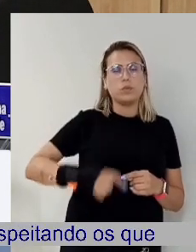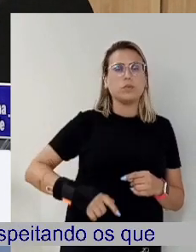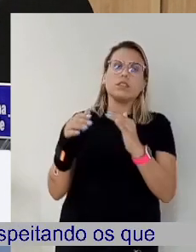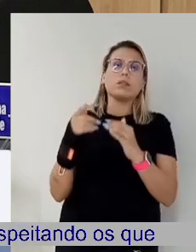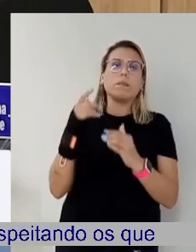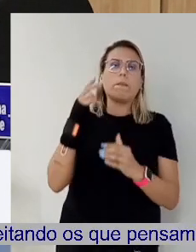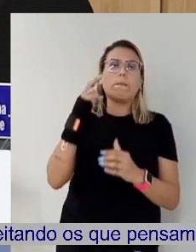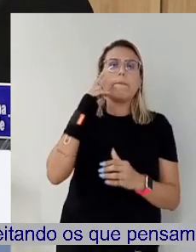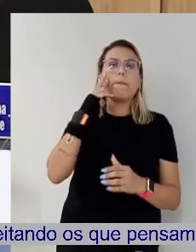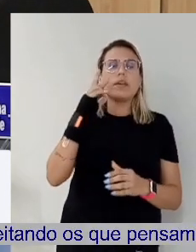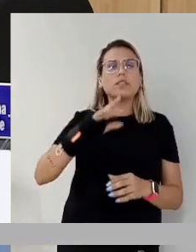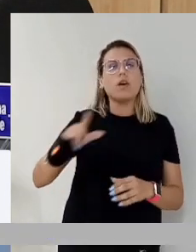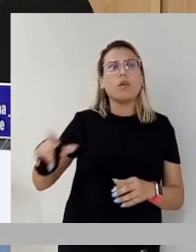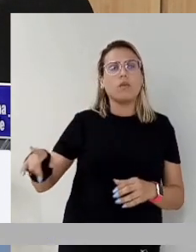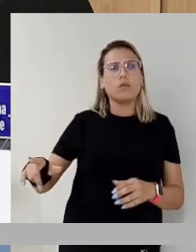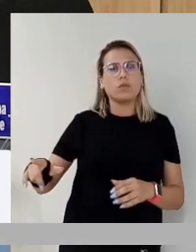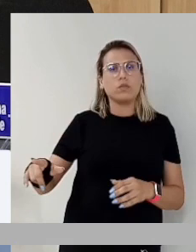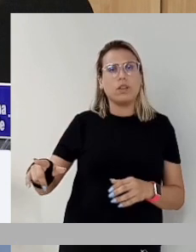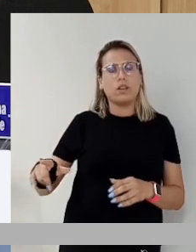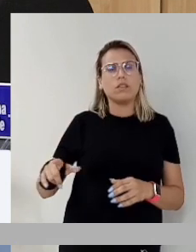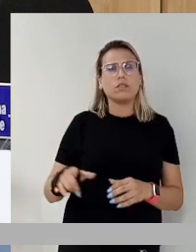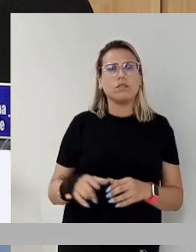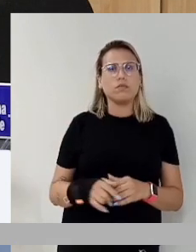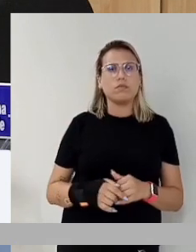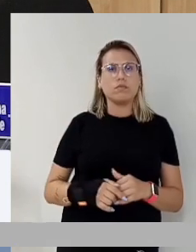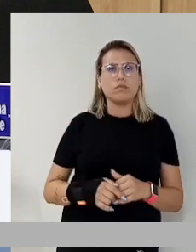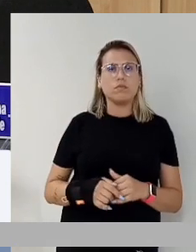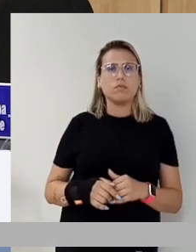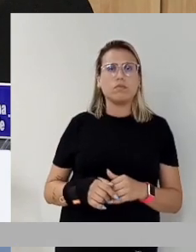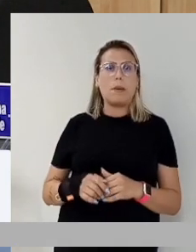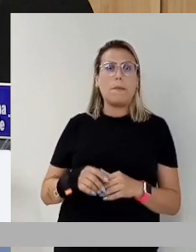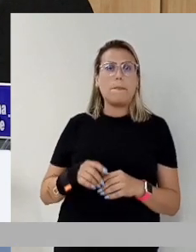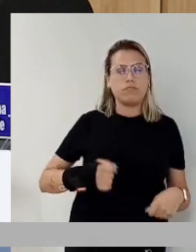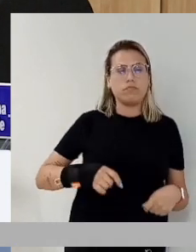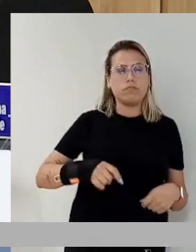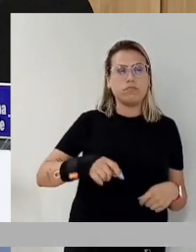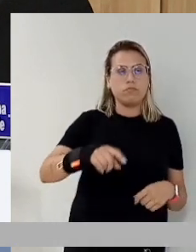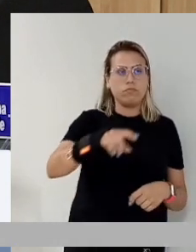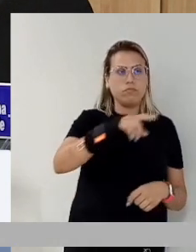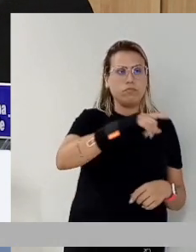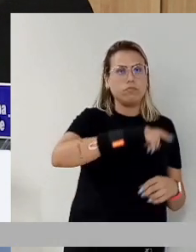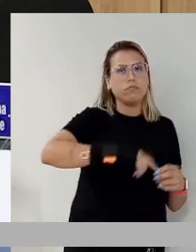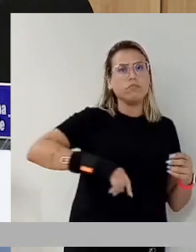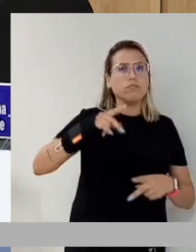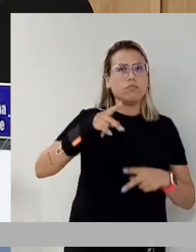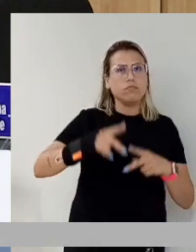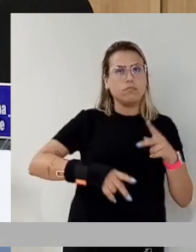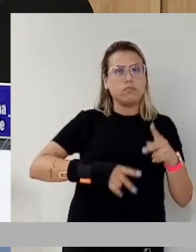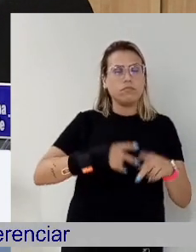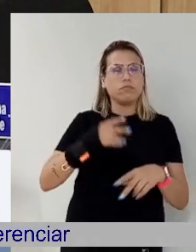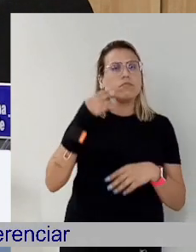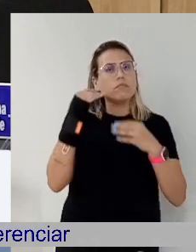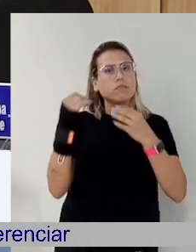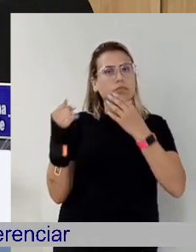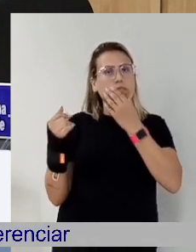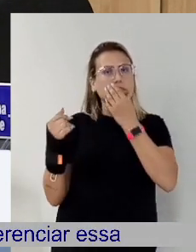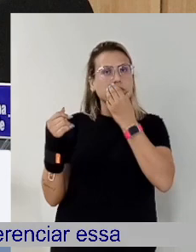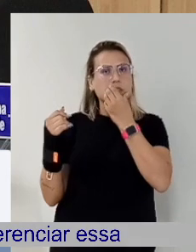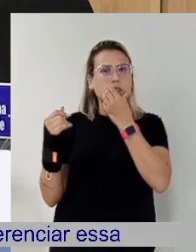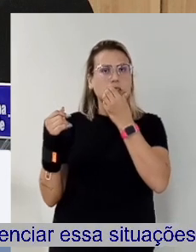o contrário mas é necessário que a população saiba diferenciar essas